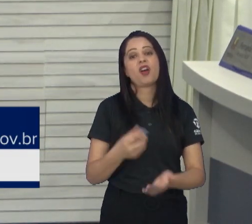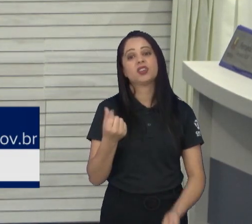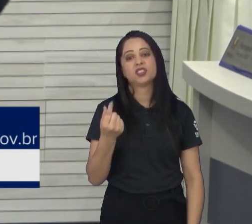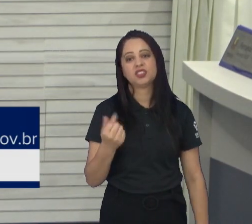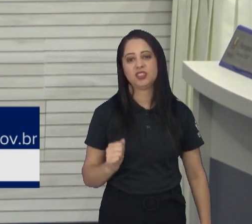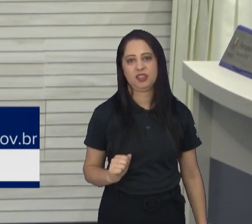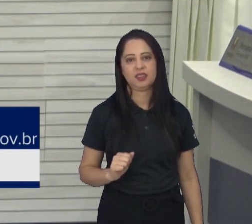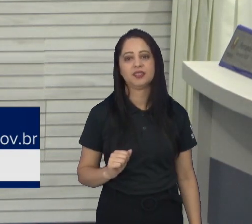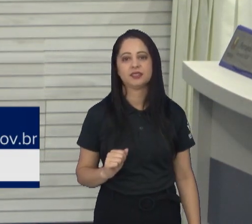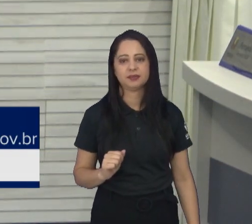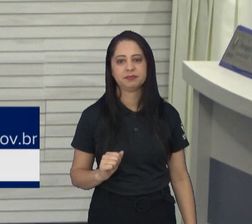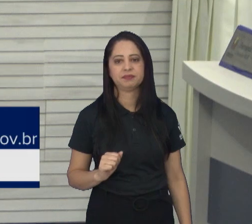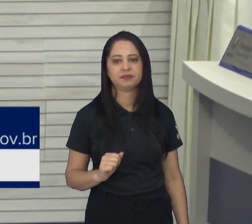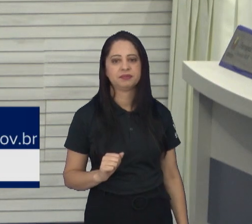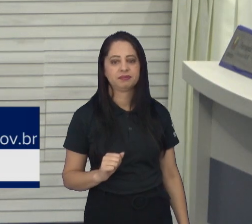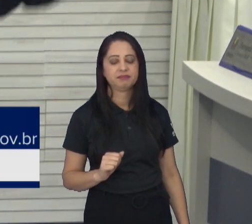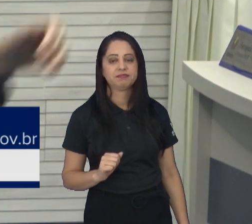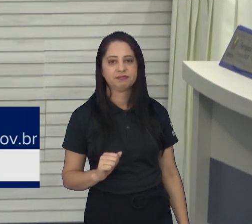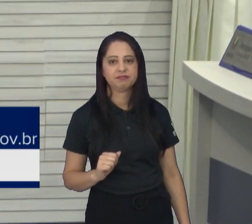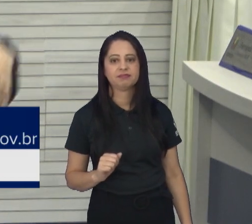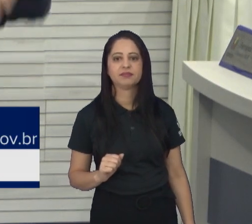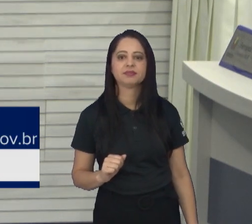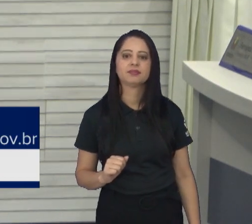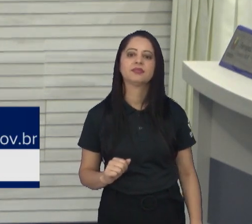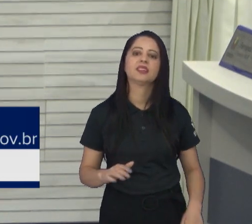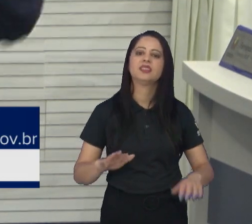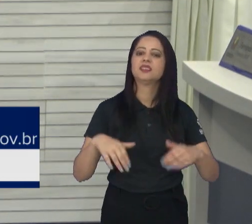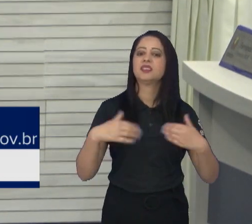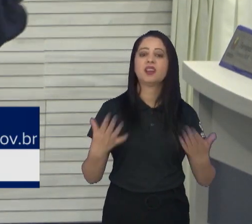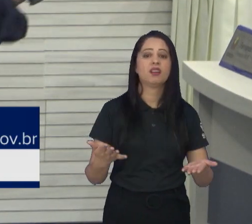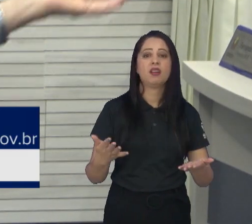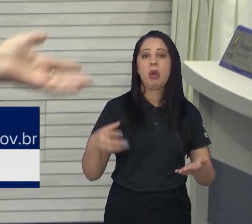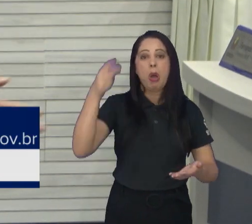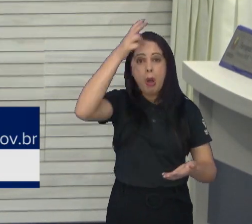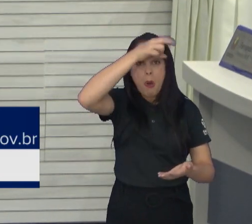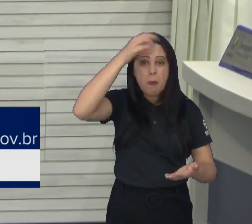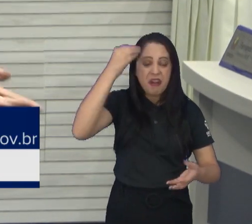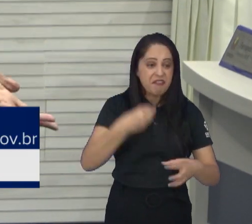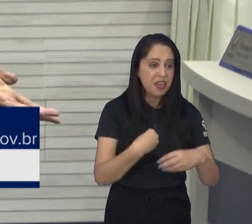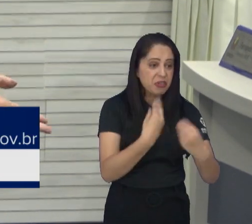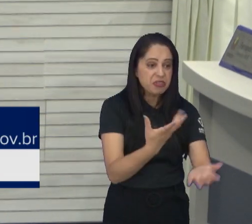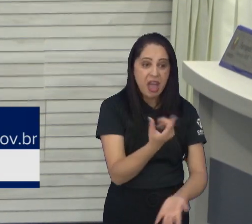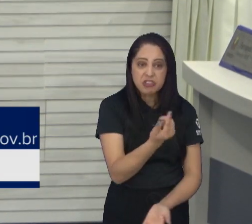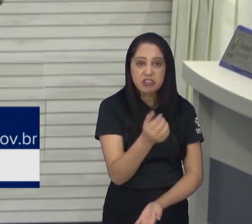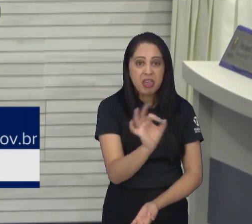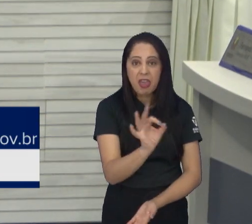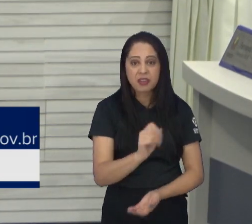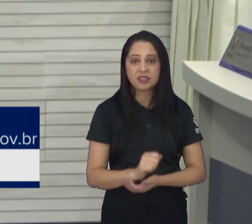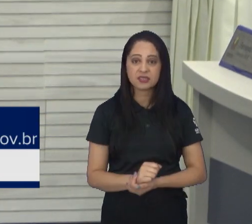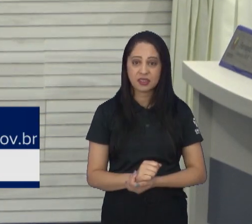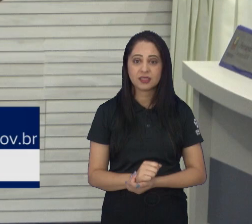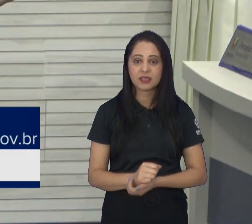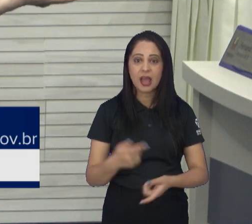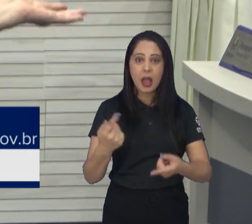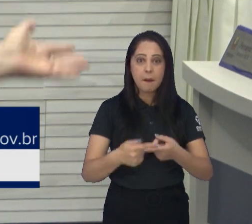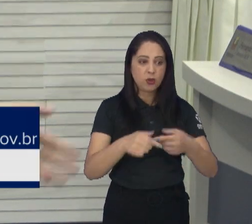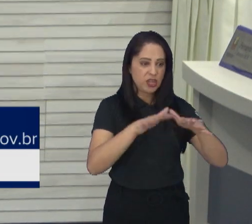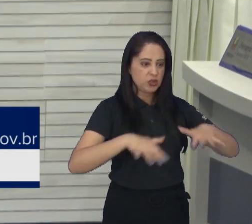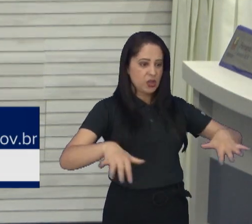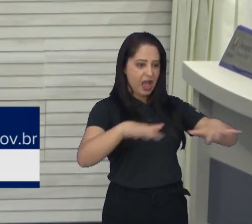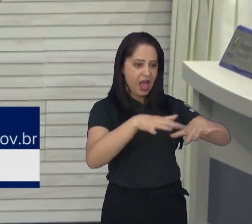que é funcionário, que é médico, que é isso, que é aquilo. É o prefeito que não está dando dinheiro para a saúde. Por isso que a saúde está esse